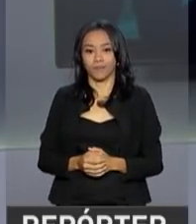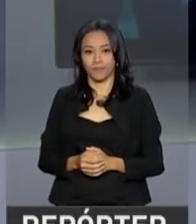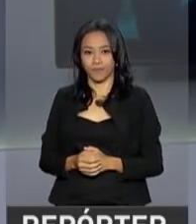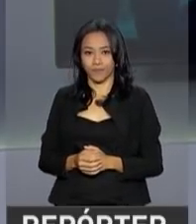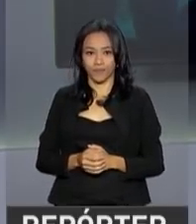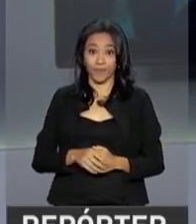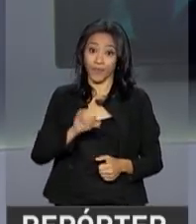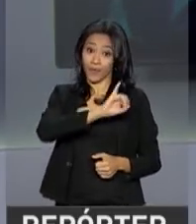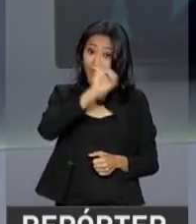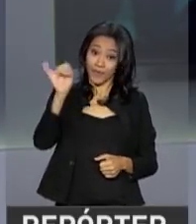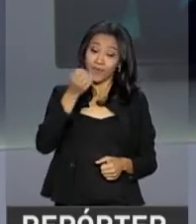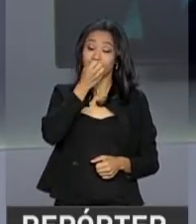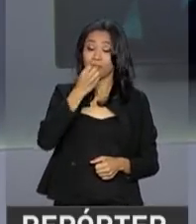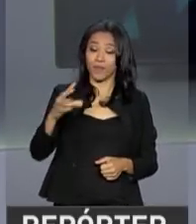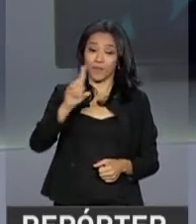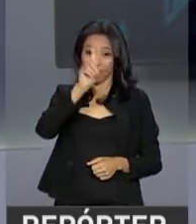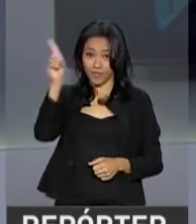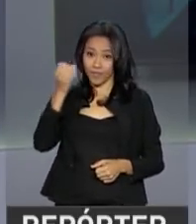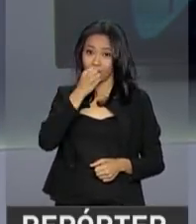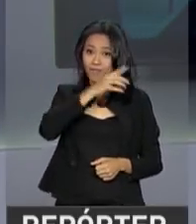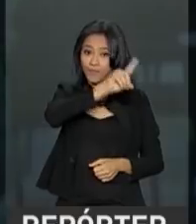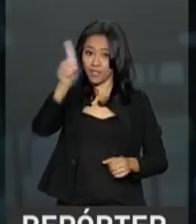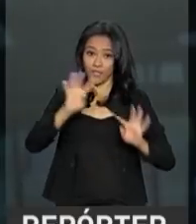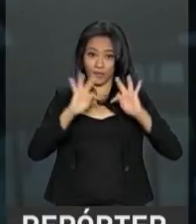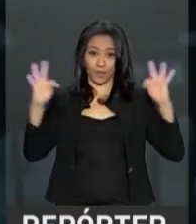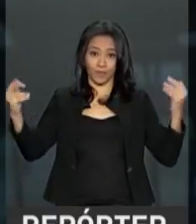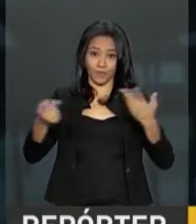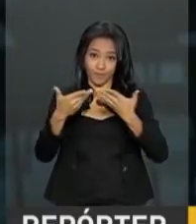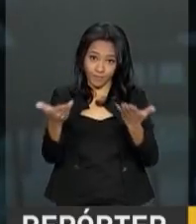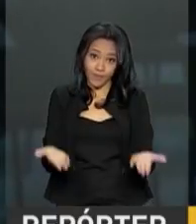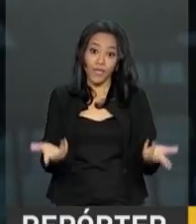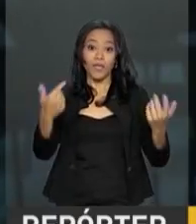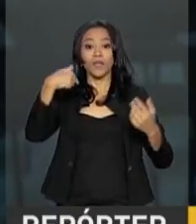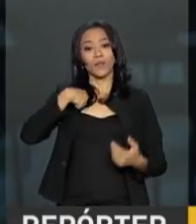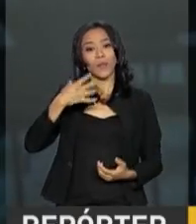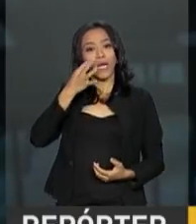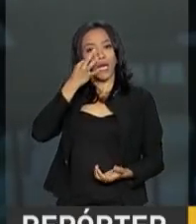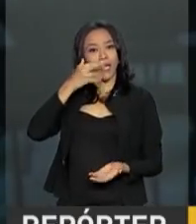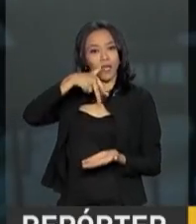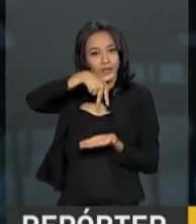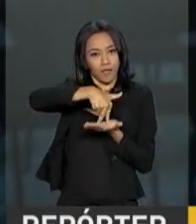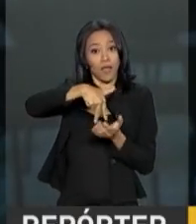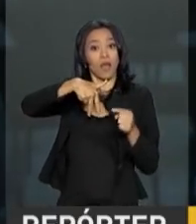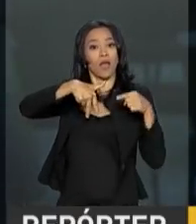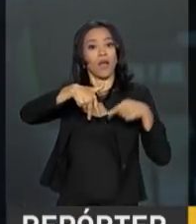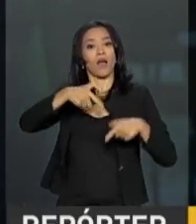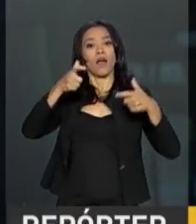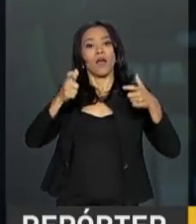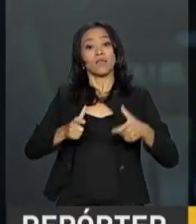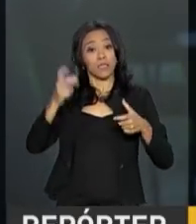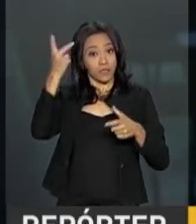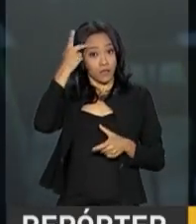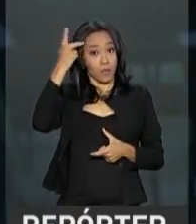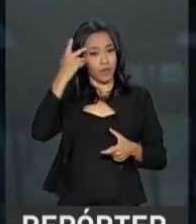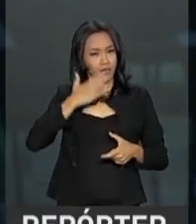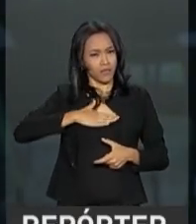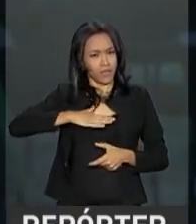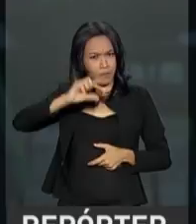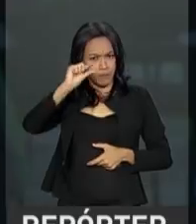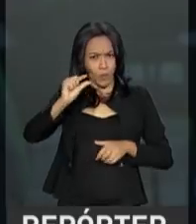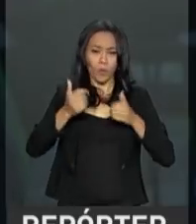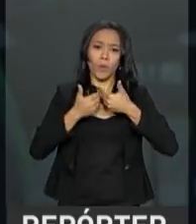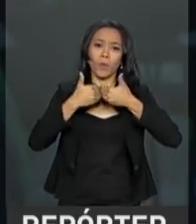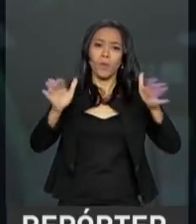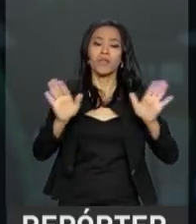Oi, Renata, bom dia para você também, bom dia a todos. Pois é, Renata, eu falo aqui de São Paulo, do local de onde começa daqui a pouco